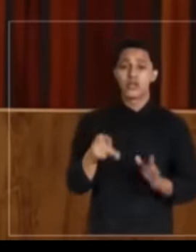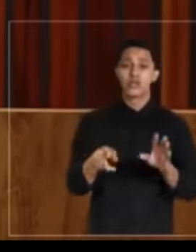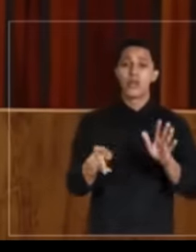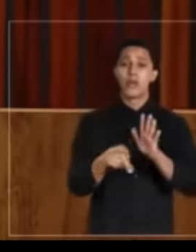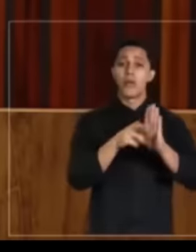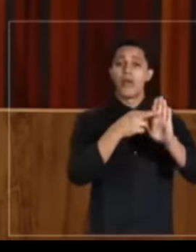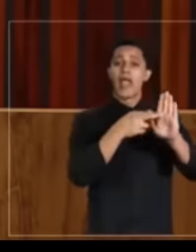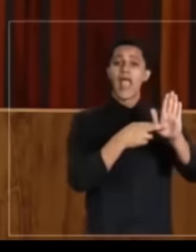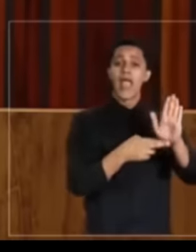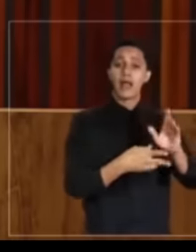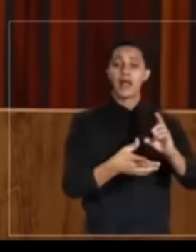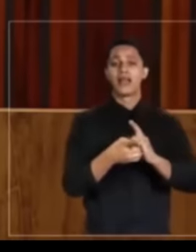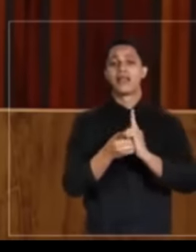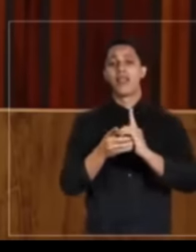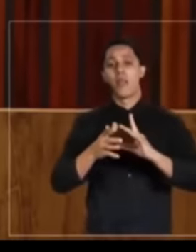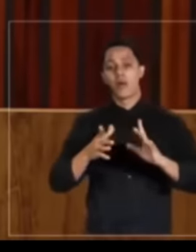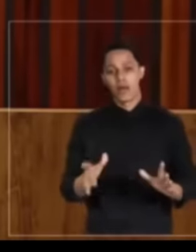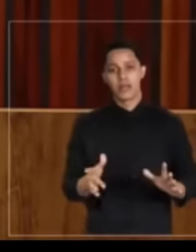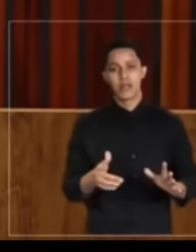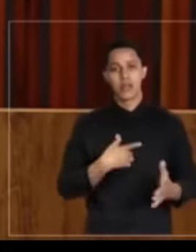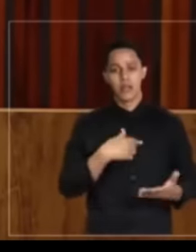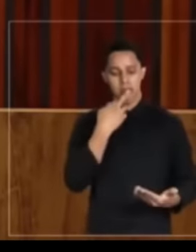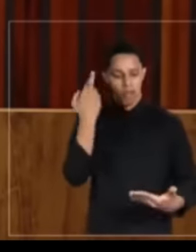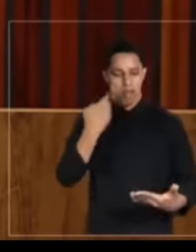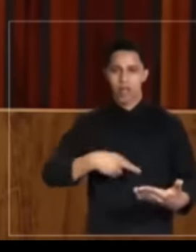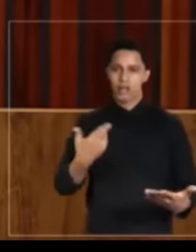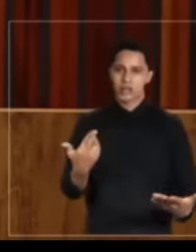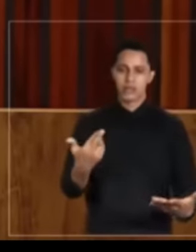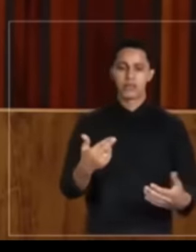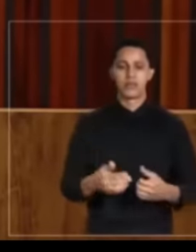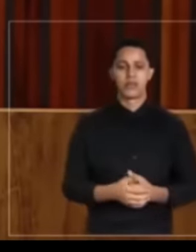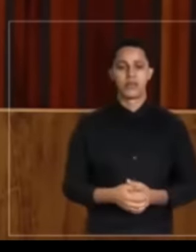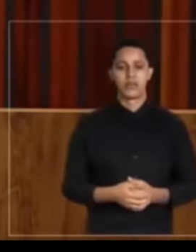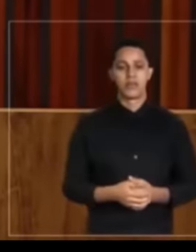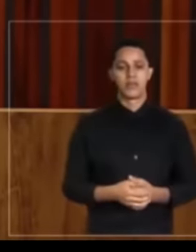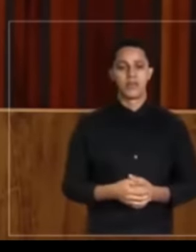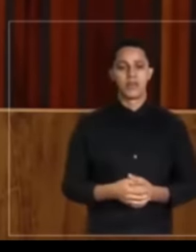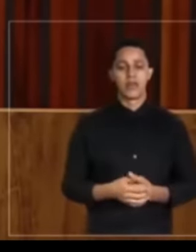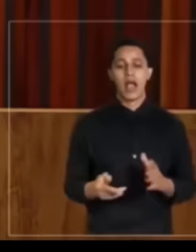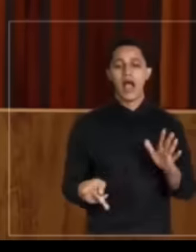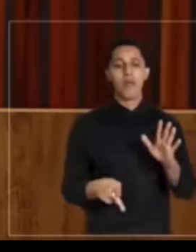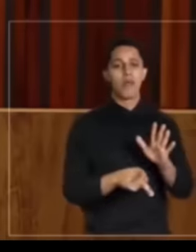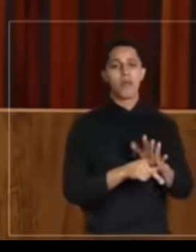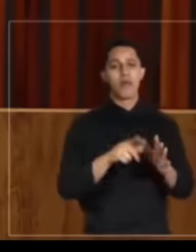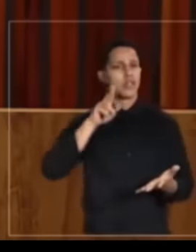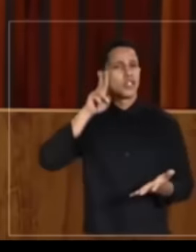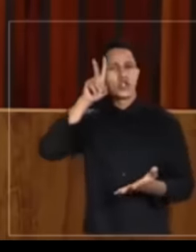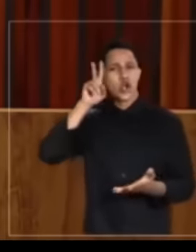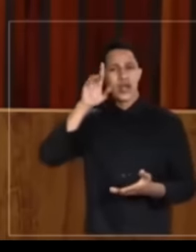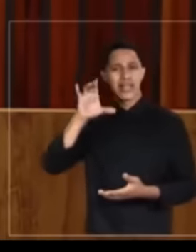sabemos por tudo que eu acabo de demonstrar que isso não é verdade há já muita